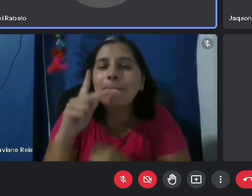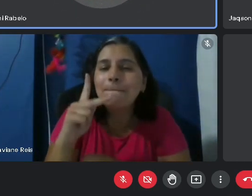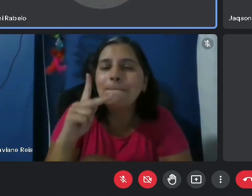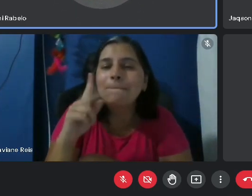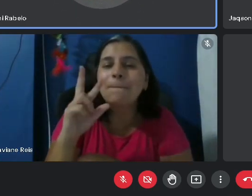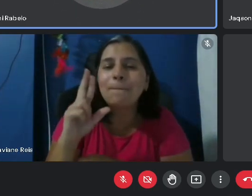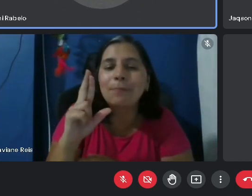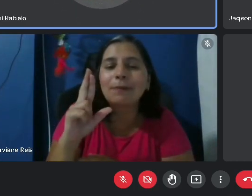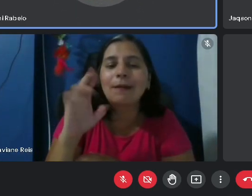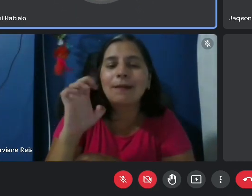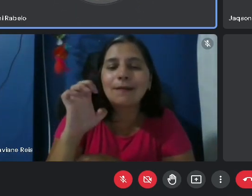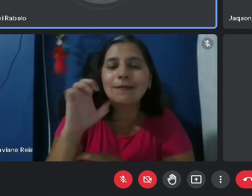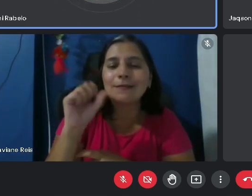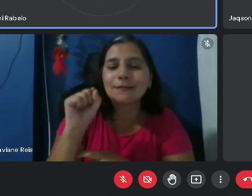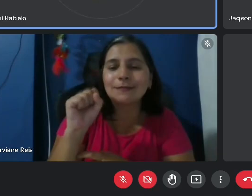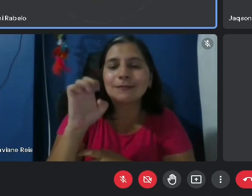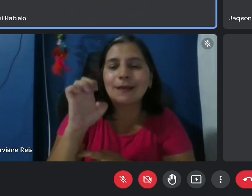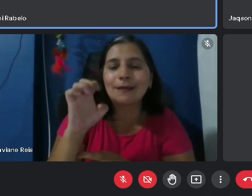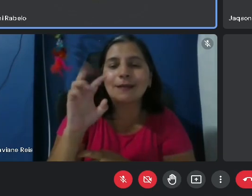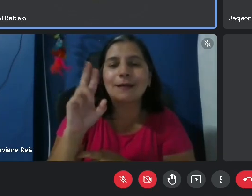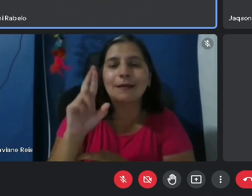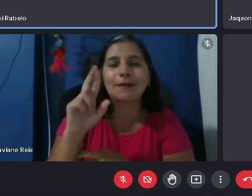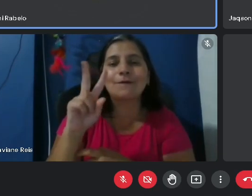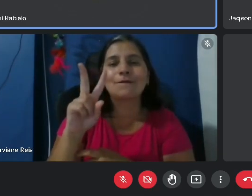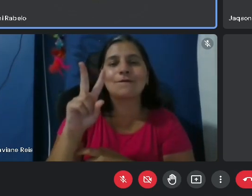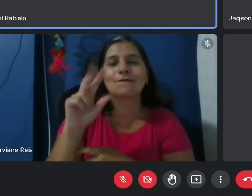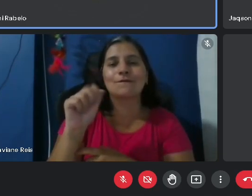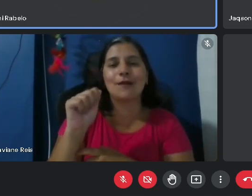está sempre aprendendo.